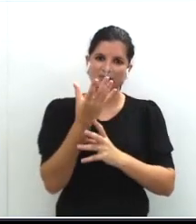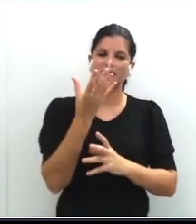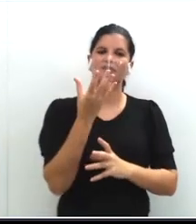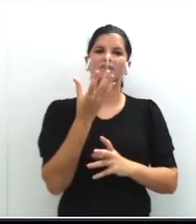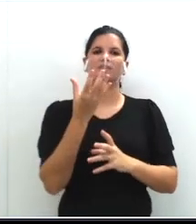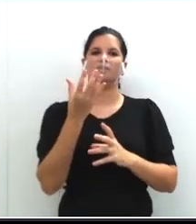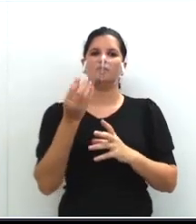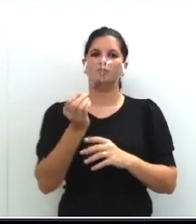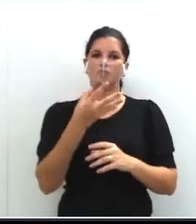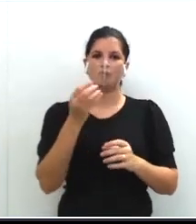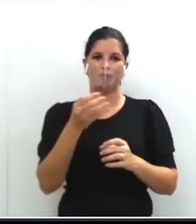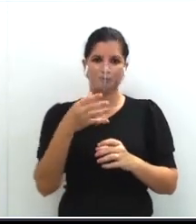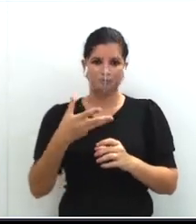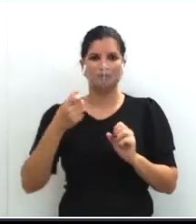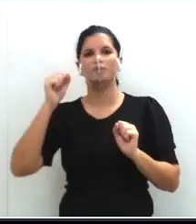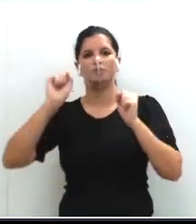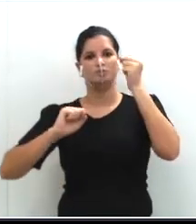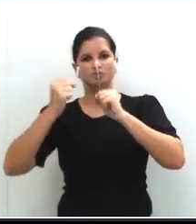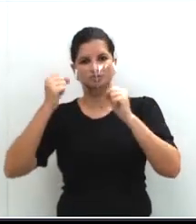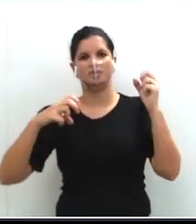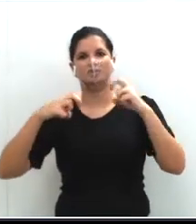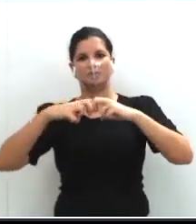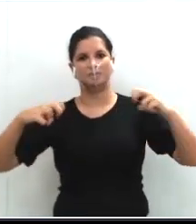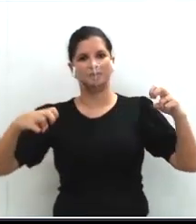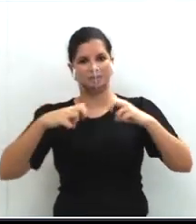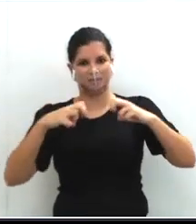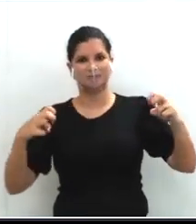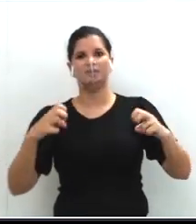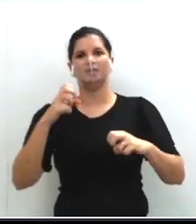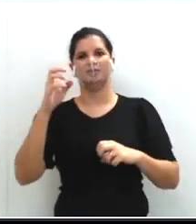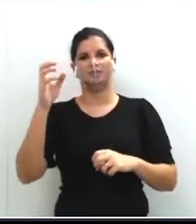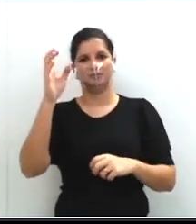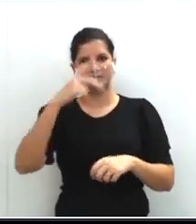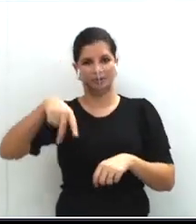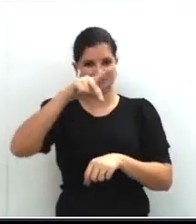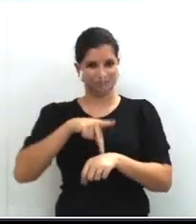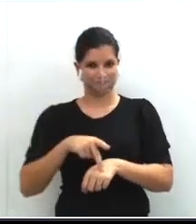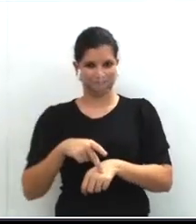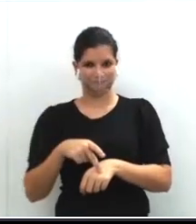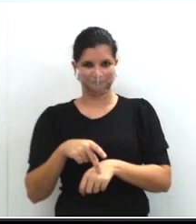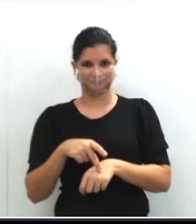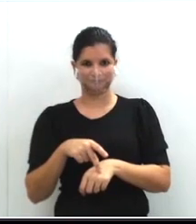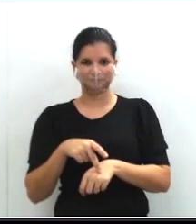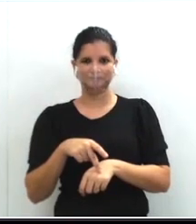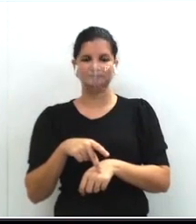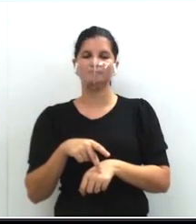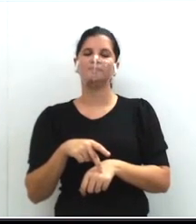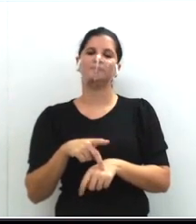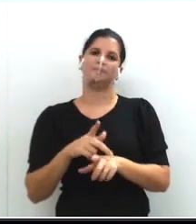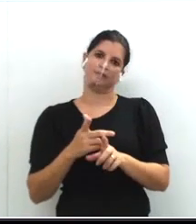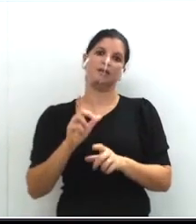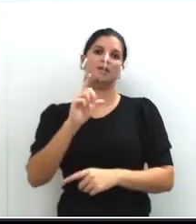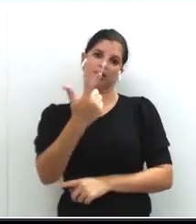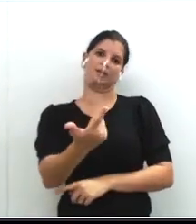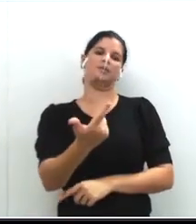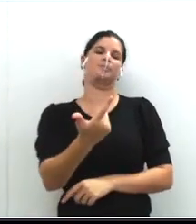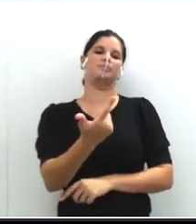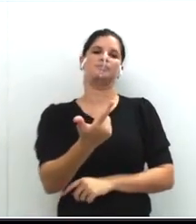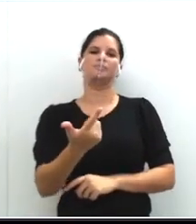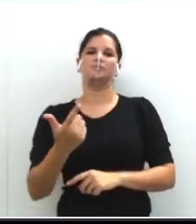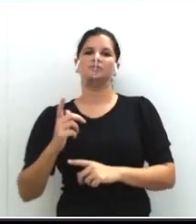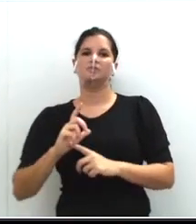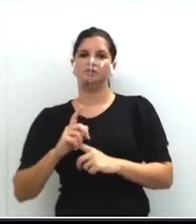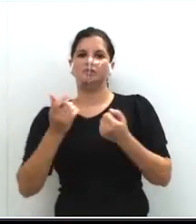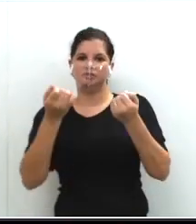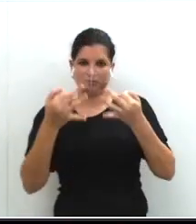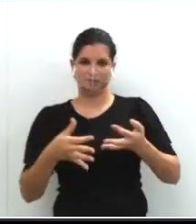de gerações de novas usinas termoelétricas no nosso país. E é lógico